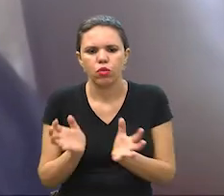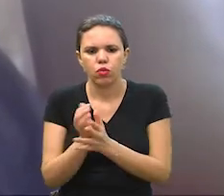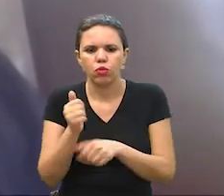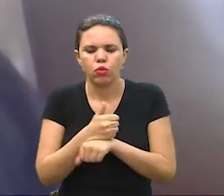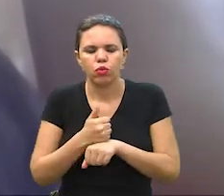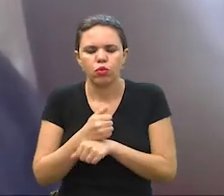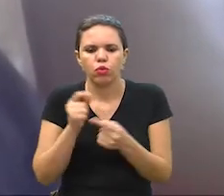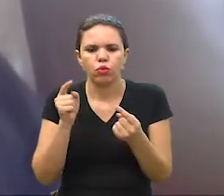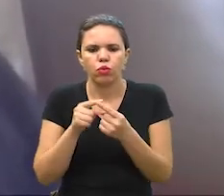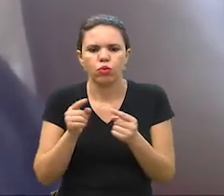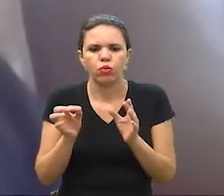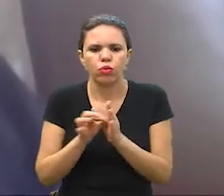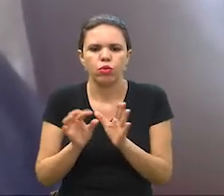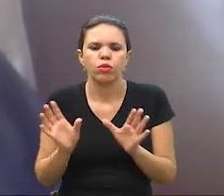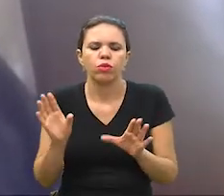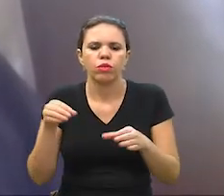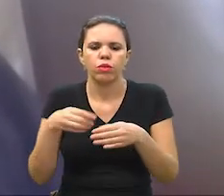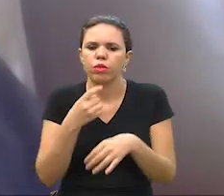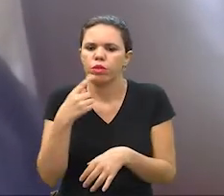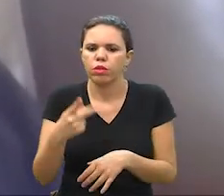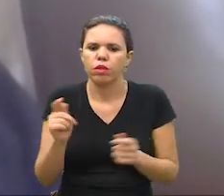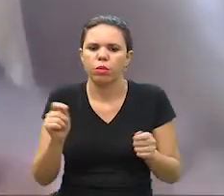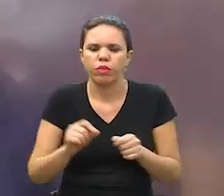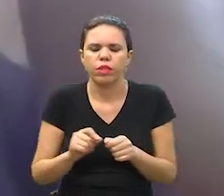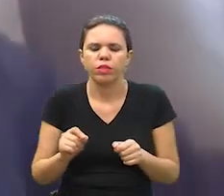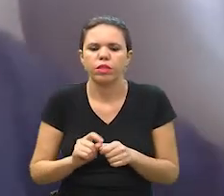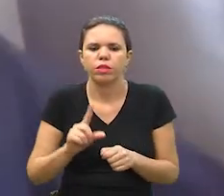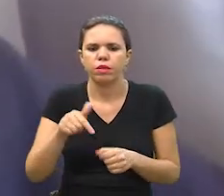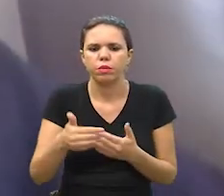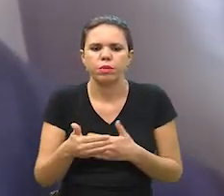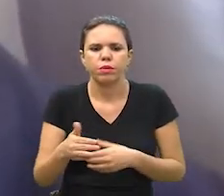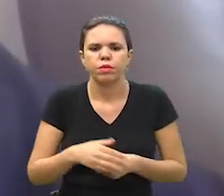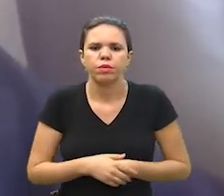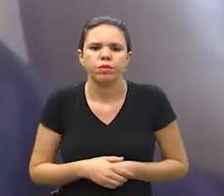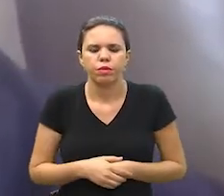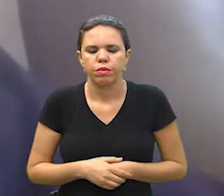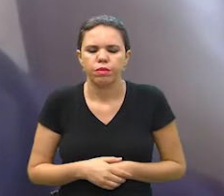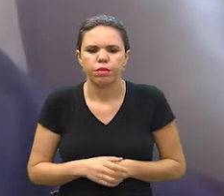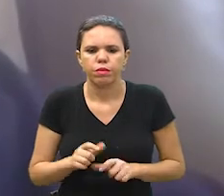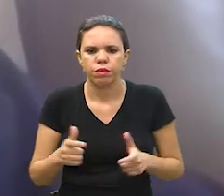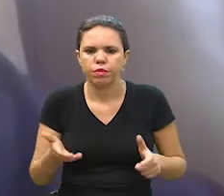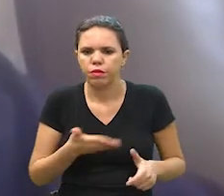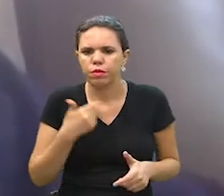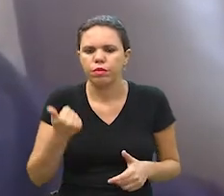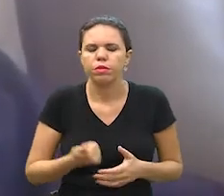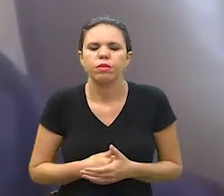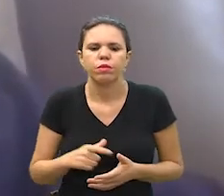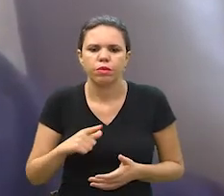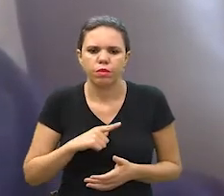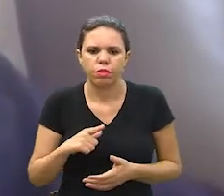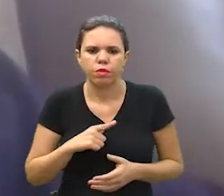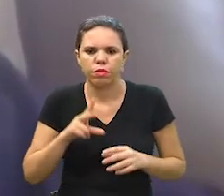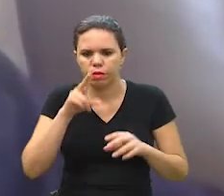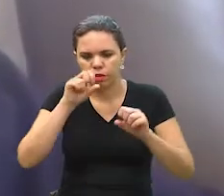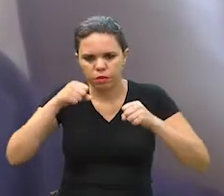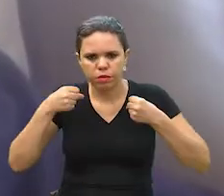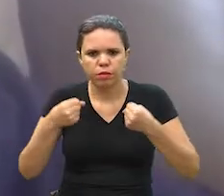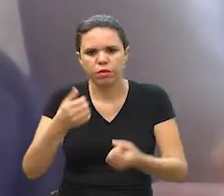que olhar na aldeia, tem que olhar em Campinas o que dá para fazer e aí, a partir daí, ir ampliando. Temos essa